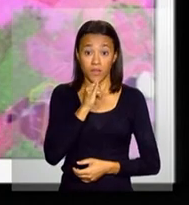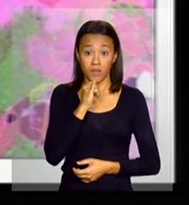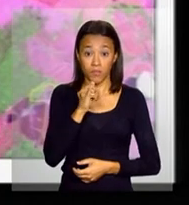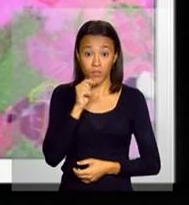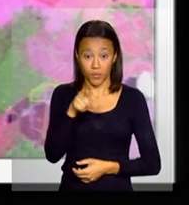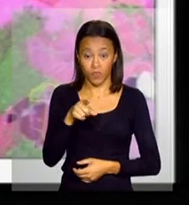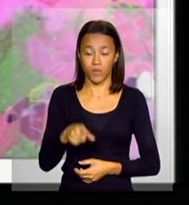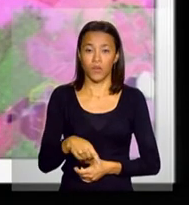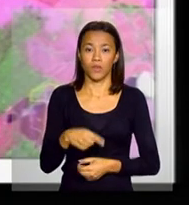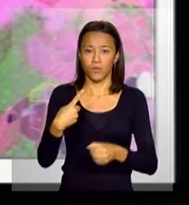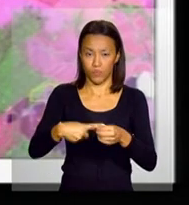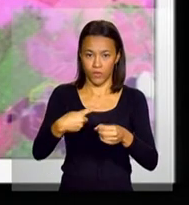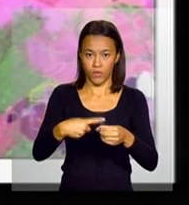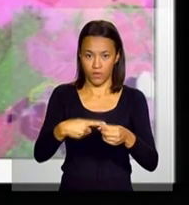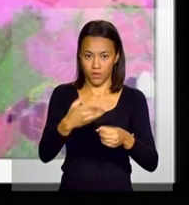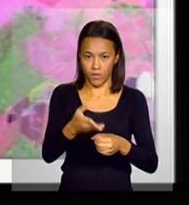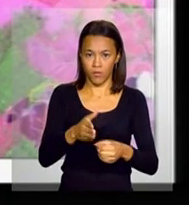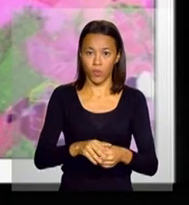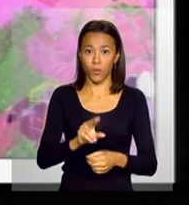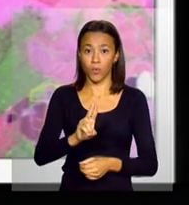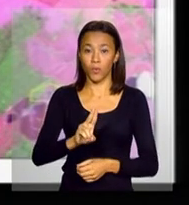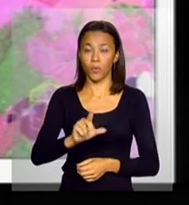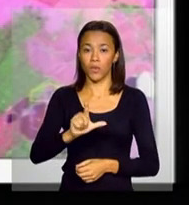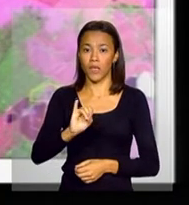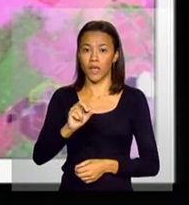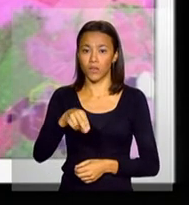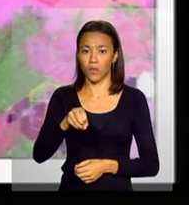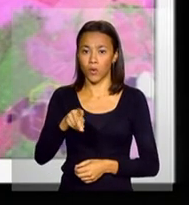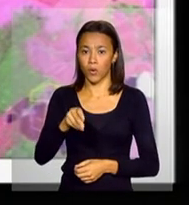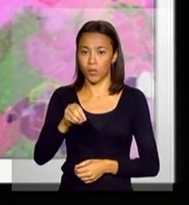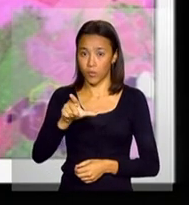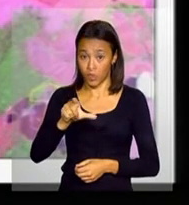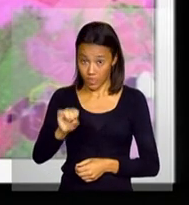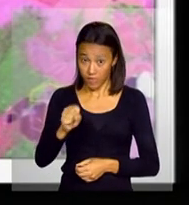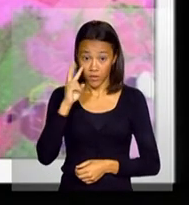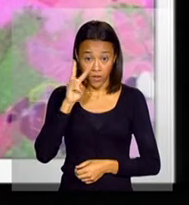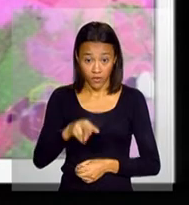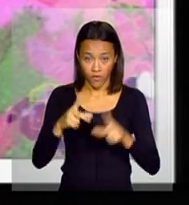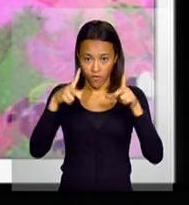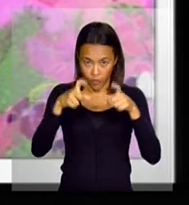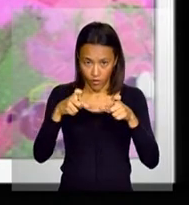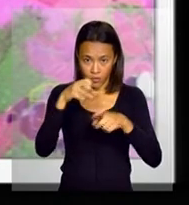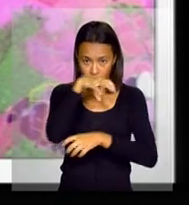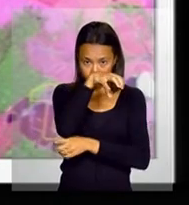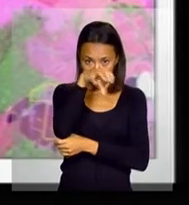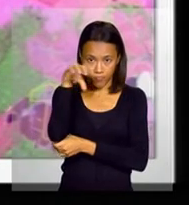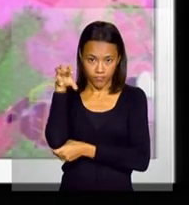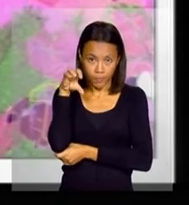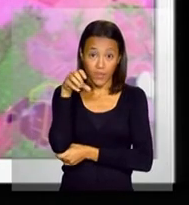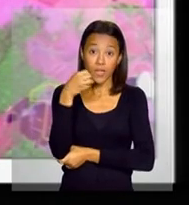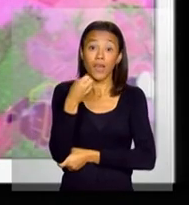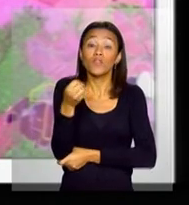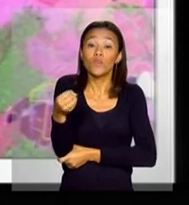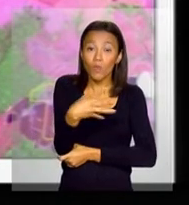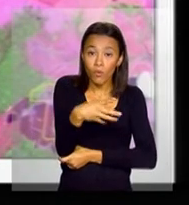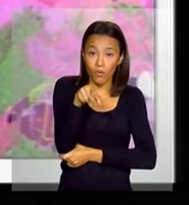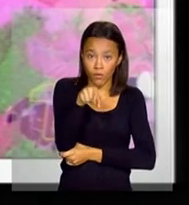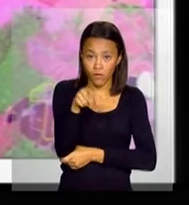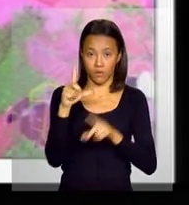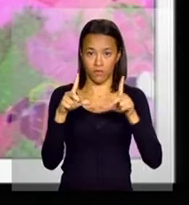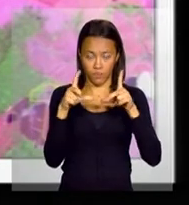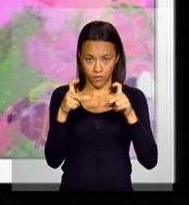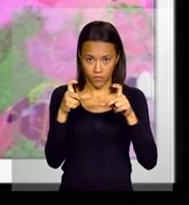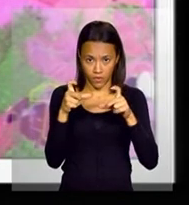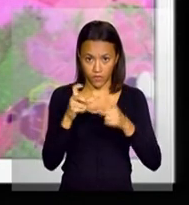município de Ulianópolis. Também são imagens recentes. Aqui uma imagem de satélite indiano extremamente recente. Essa aqui é uma imagem